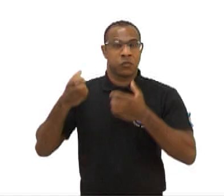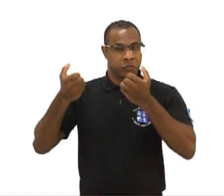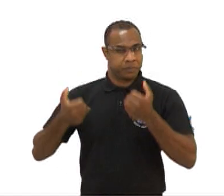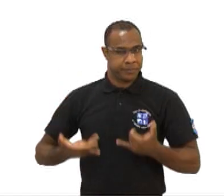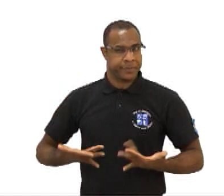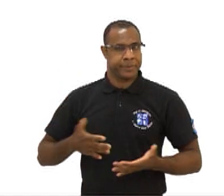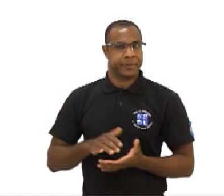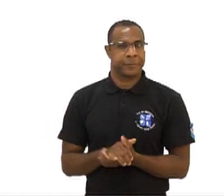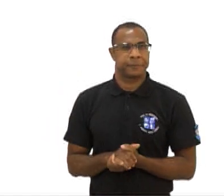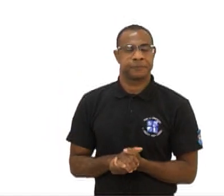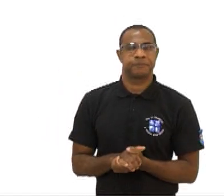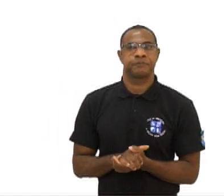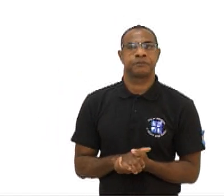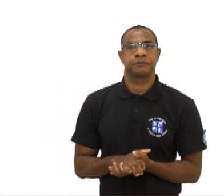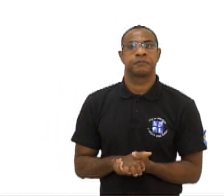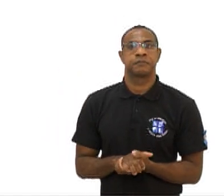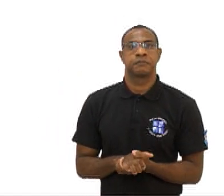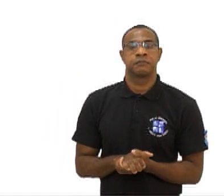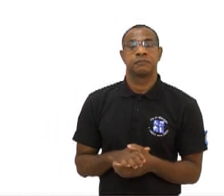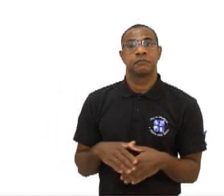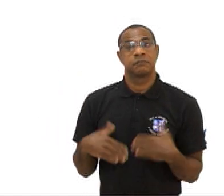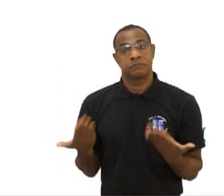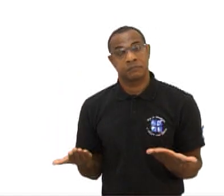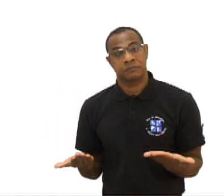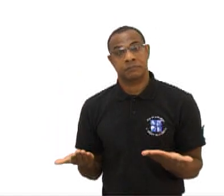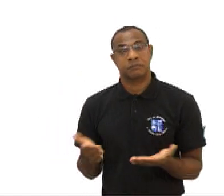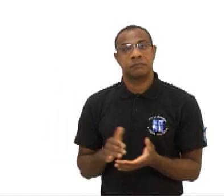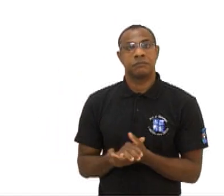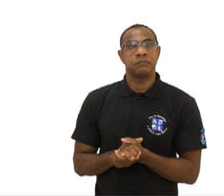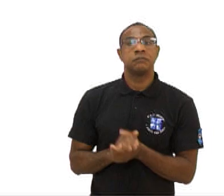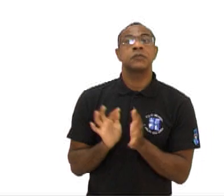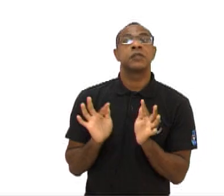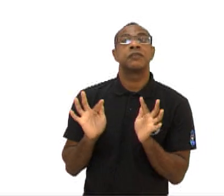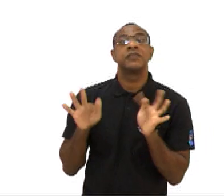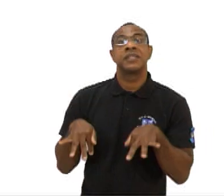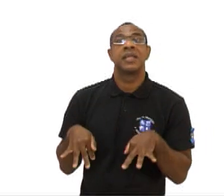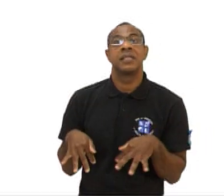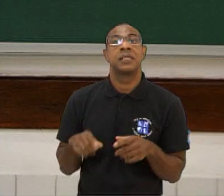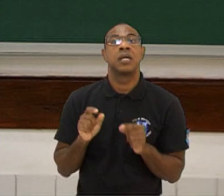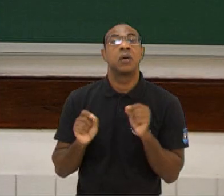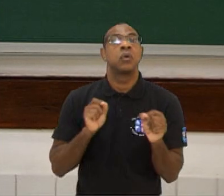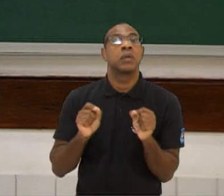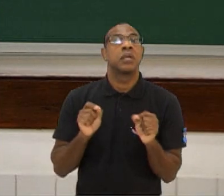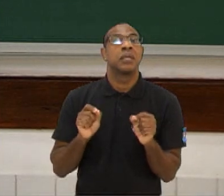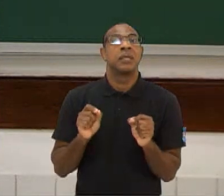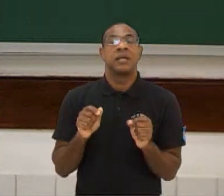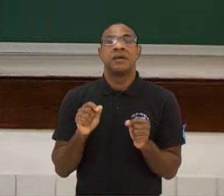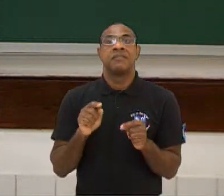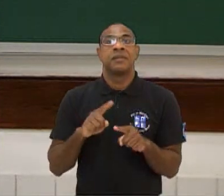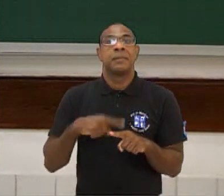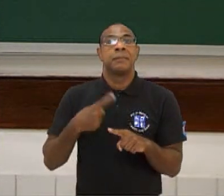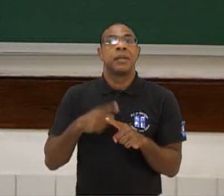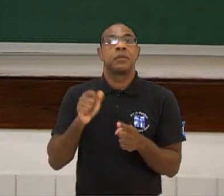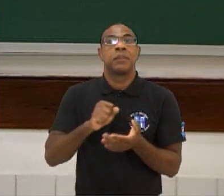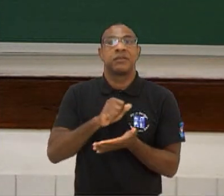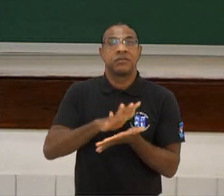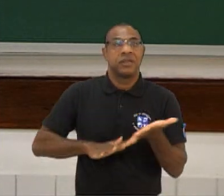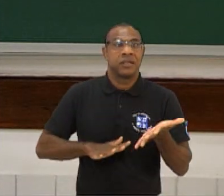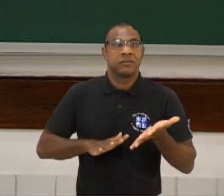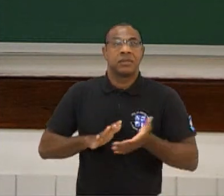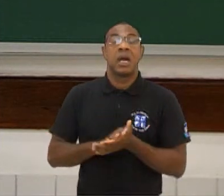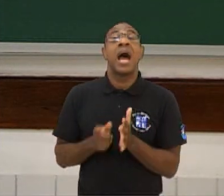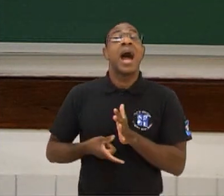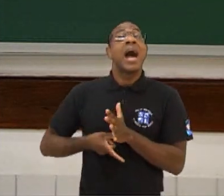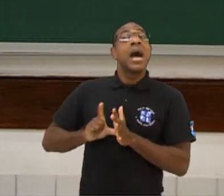Vale a pena perder um tempinho aqui. Gente, então, para a gente ir finalizando a nossa aula aqui, agora eu vou fazer mais um exercício, tá?